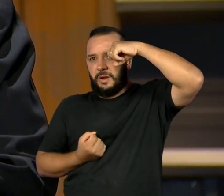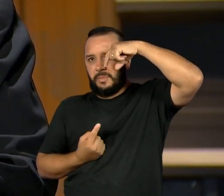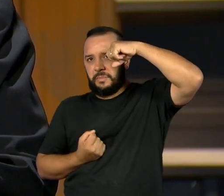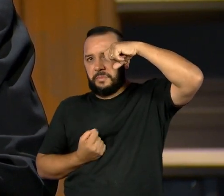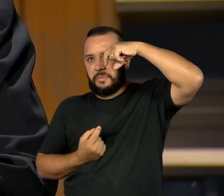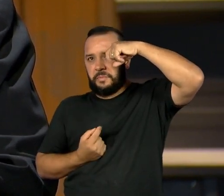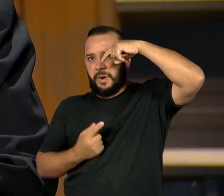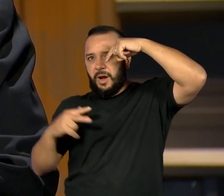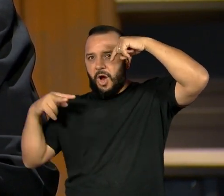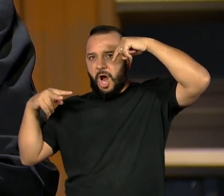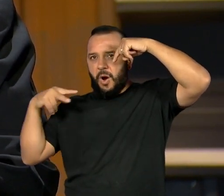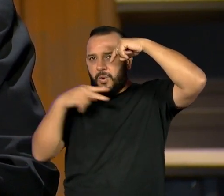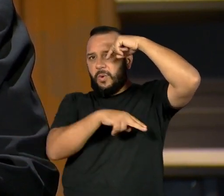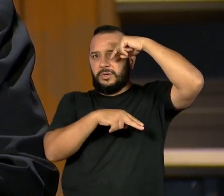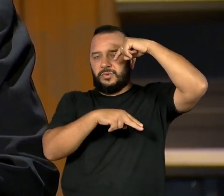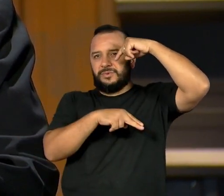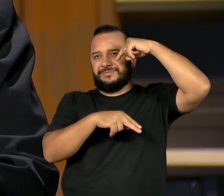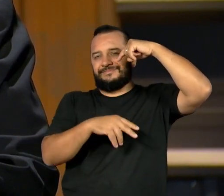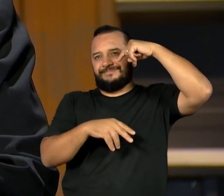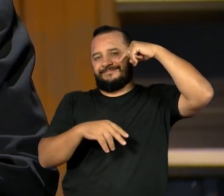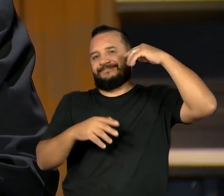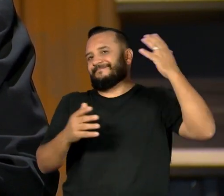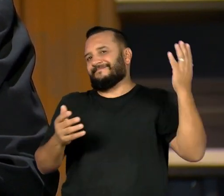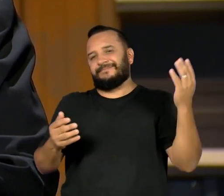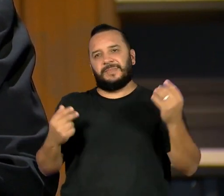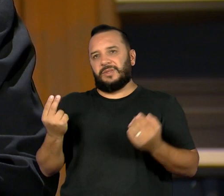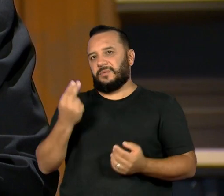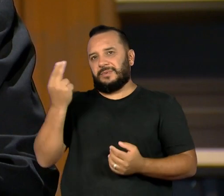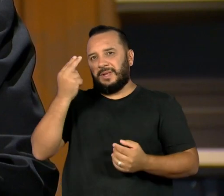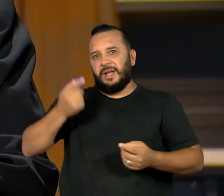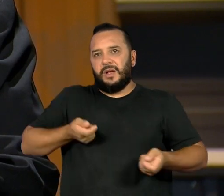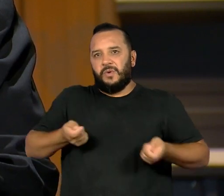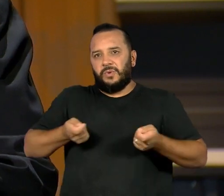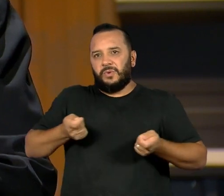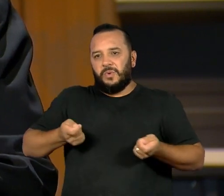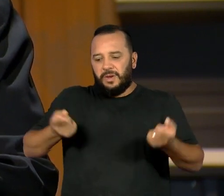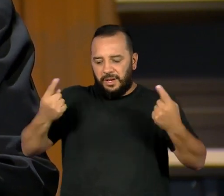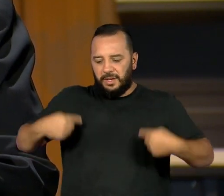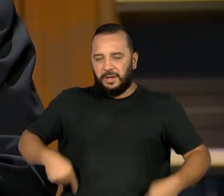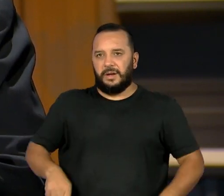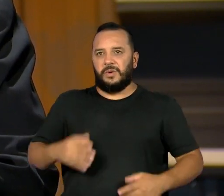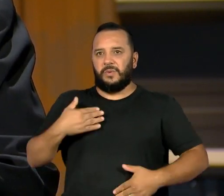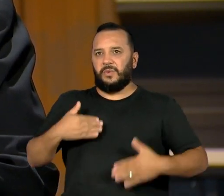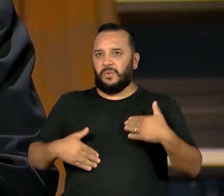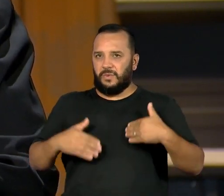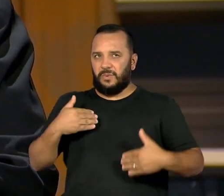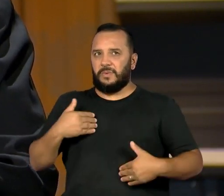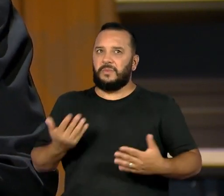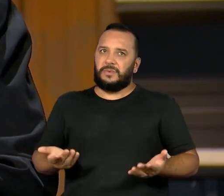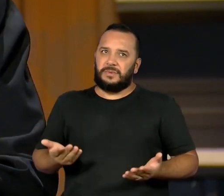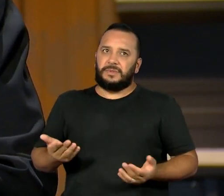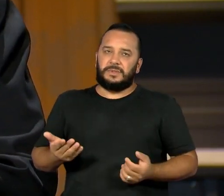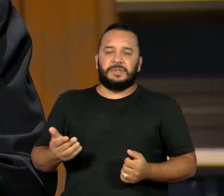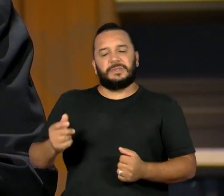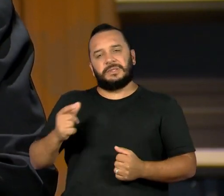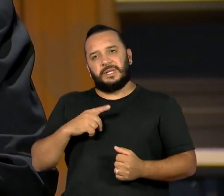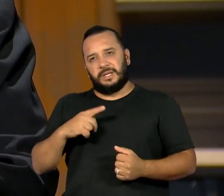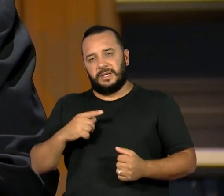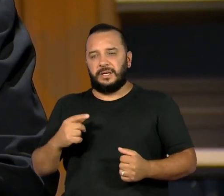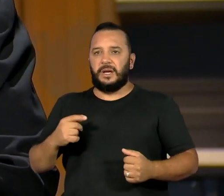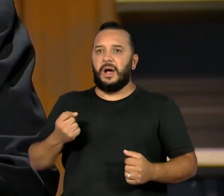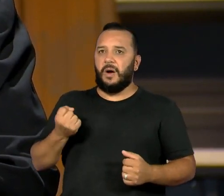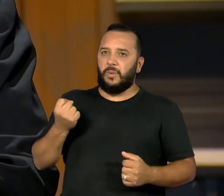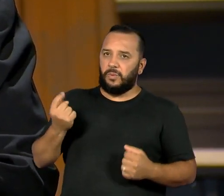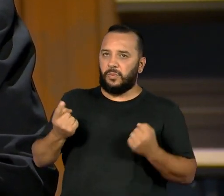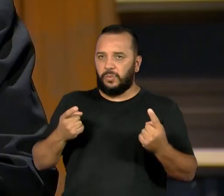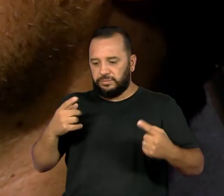e com isso a gente deixa de controlá-los em parte, né? Alguma coisa a gente